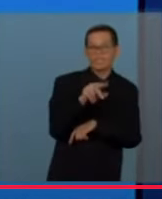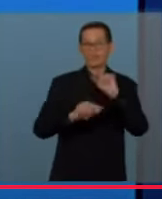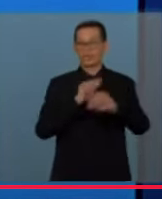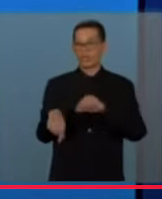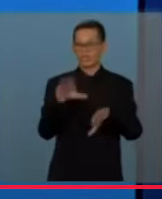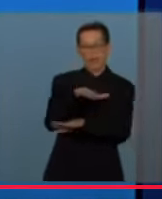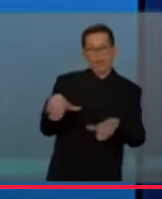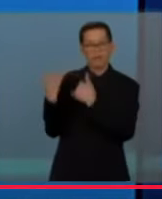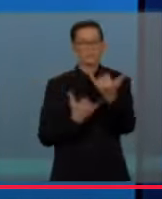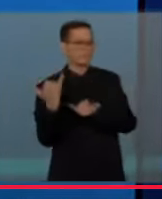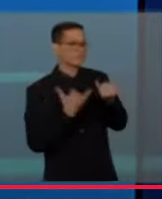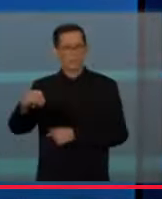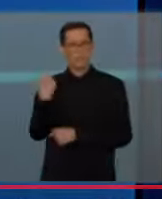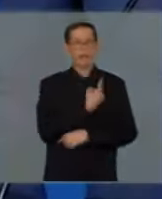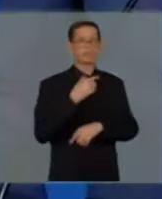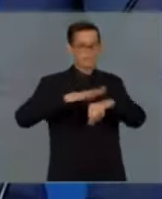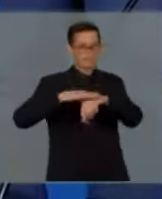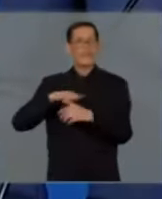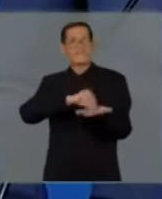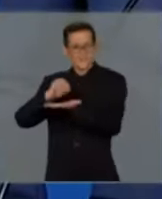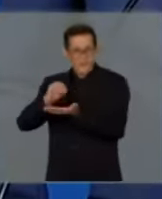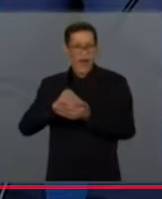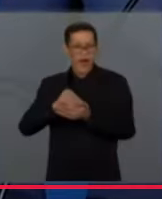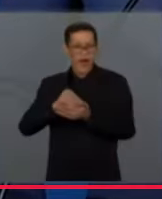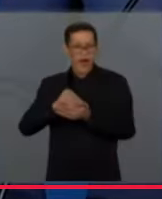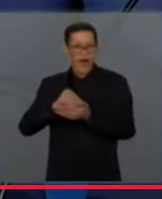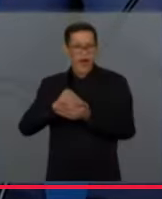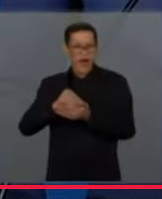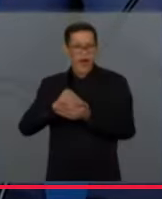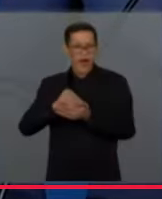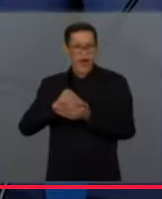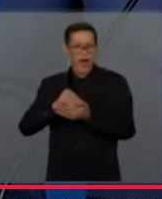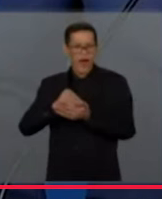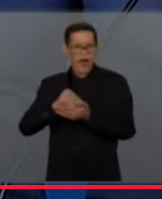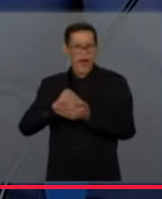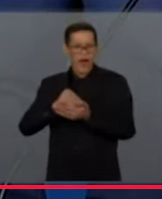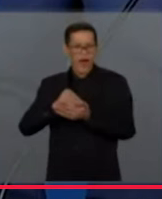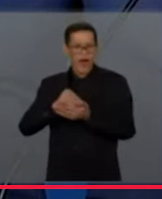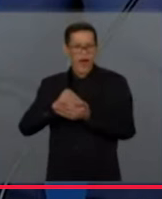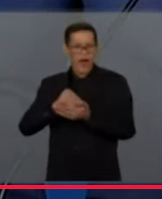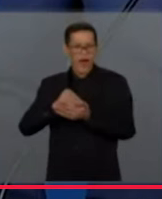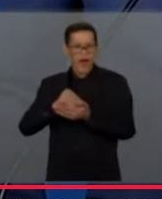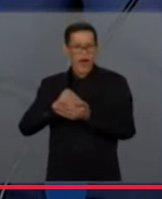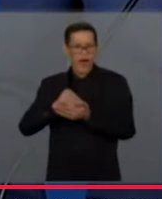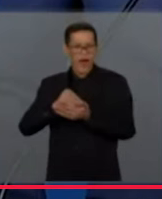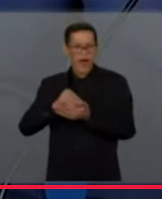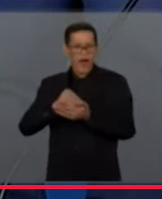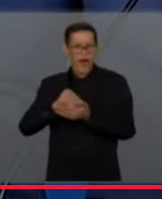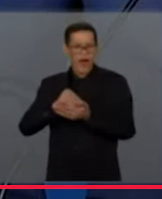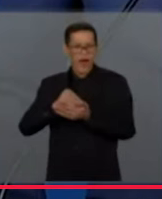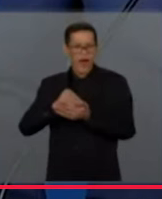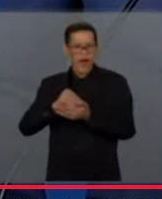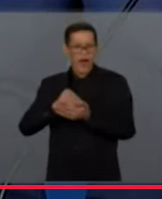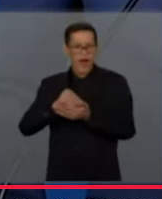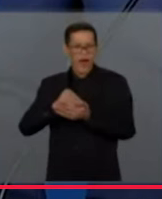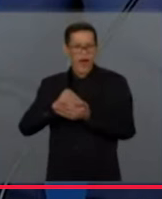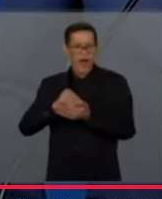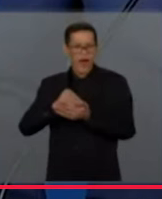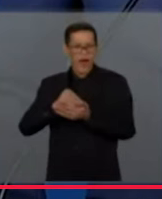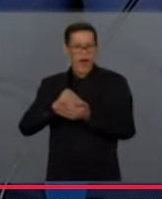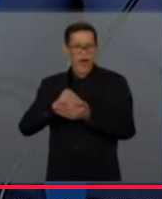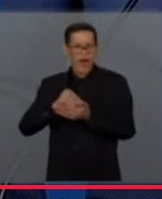trabalho pela frente mas estamos avançando e vamos continuar avançando comentário candidato bolos a cara do bolos a cara do bolos a Praça da Sé a